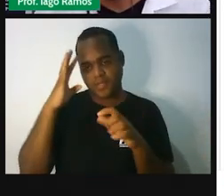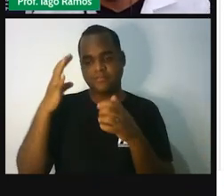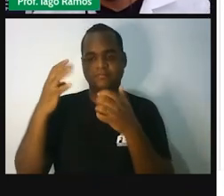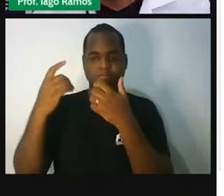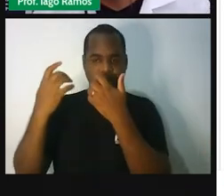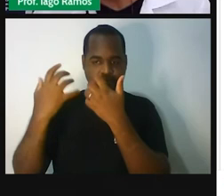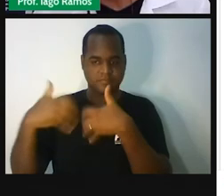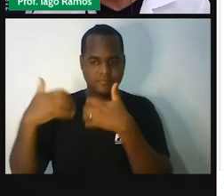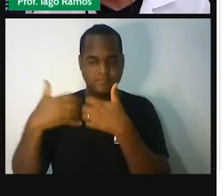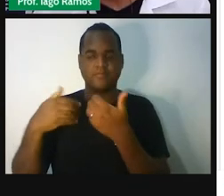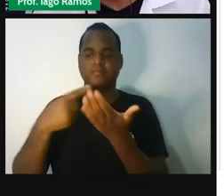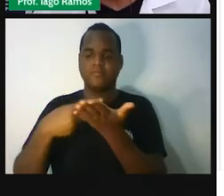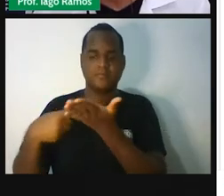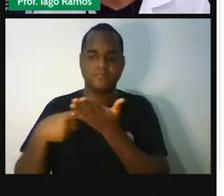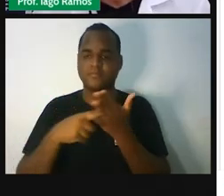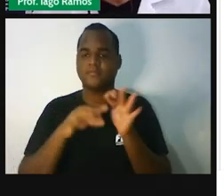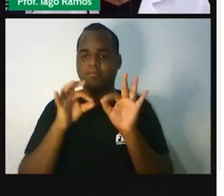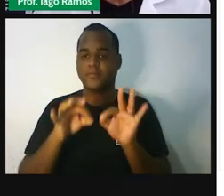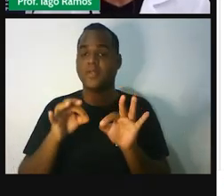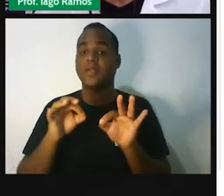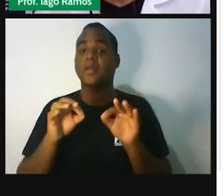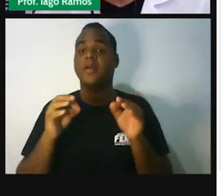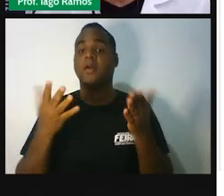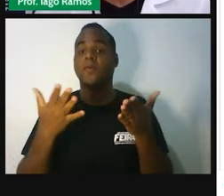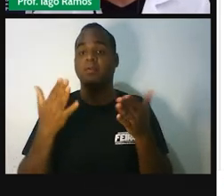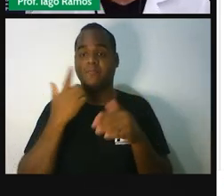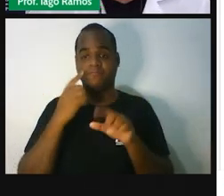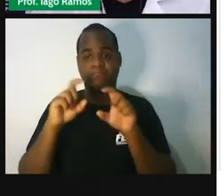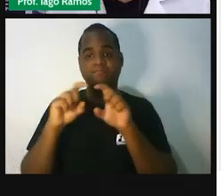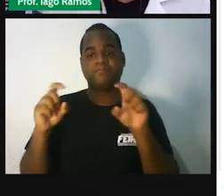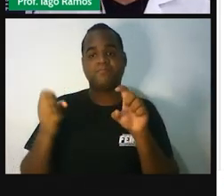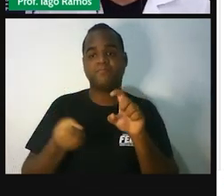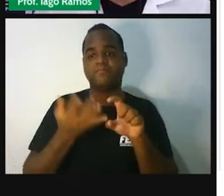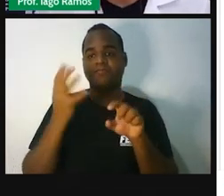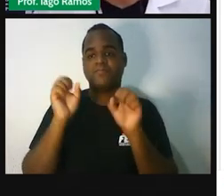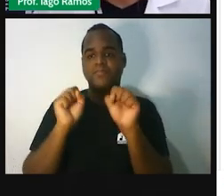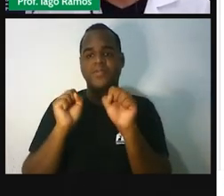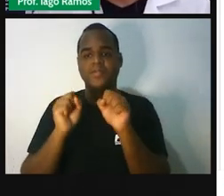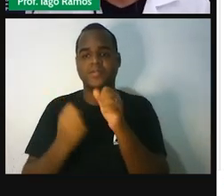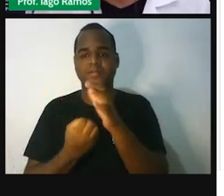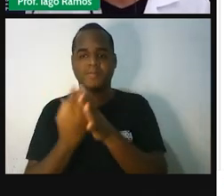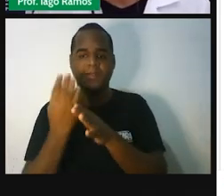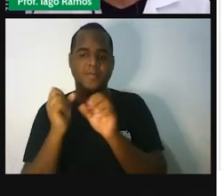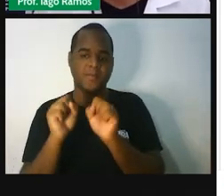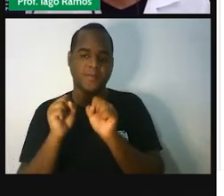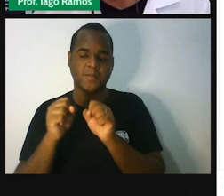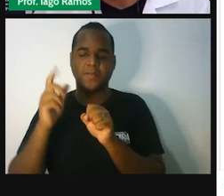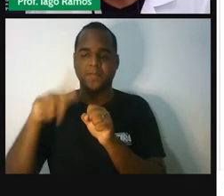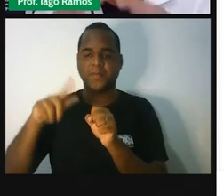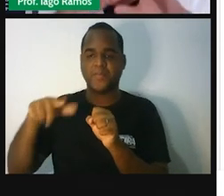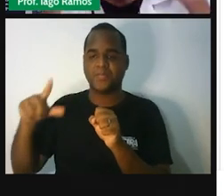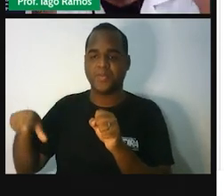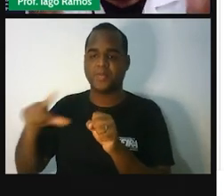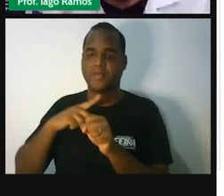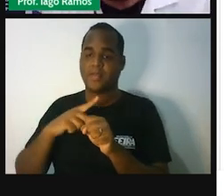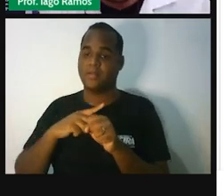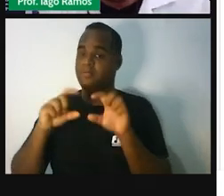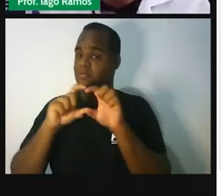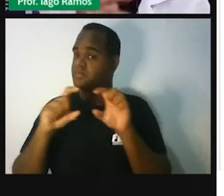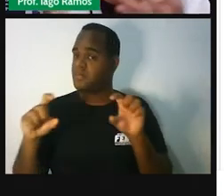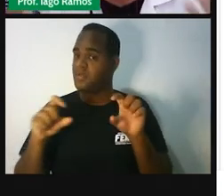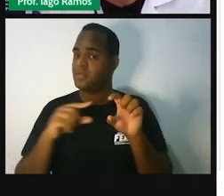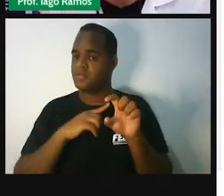certo? Para você descobrir quantas placas é possível fabricar sem repetir dentro da